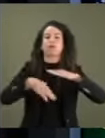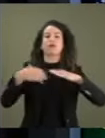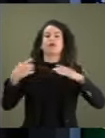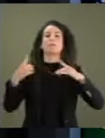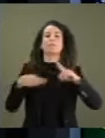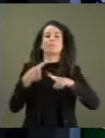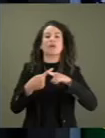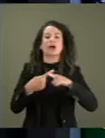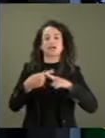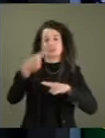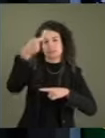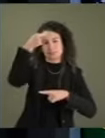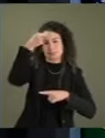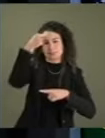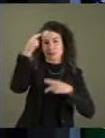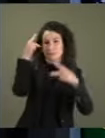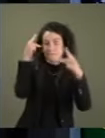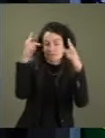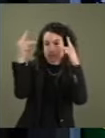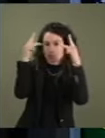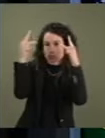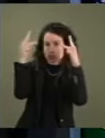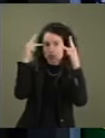alto risco para a violência.